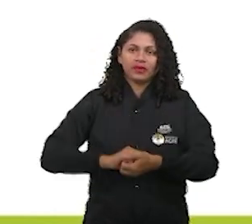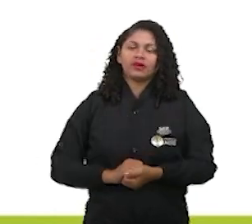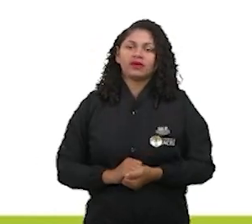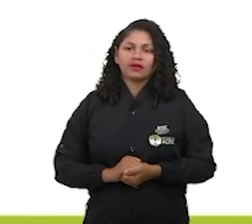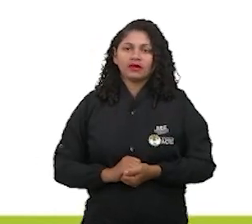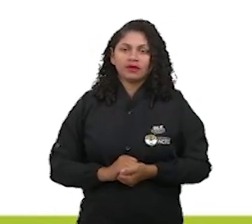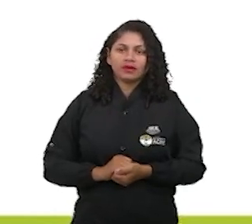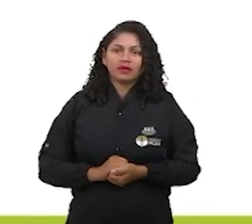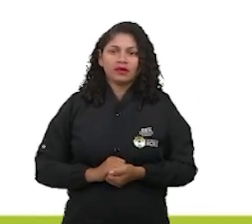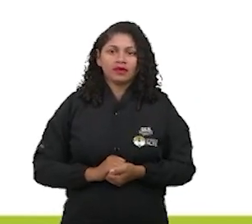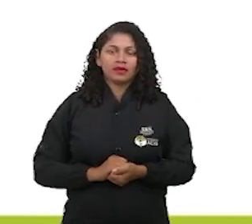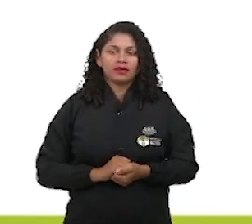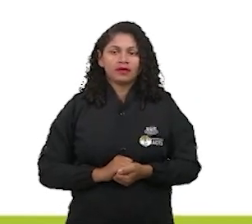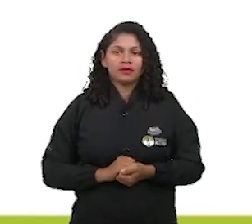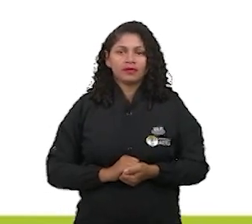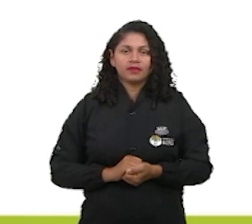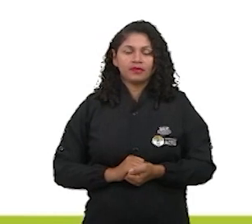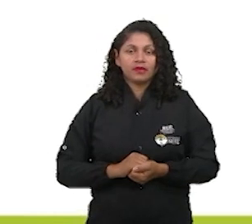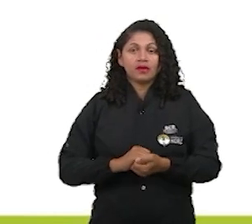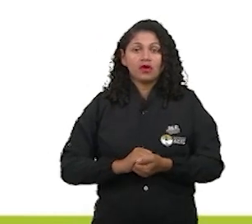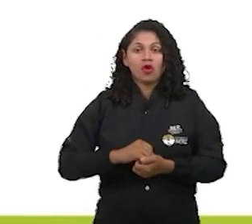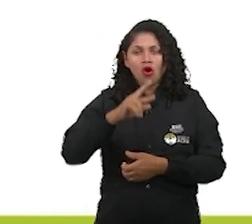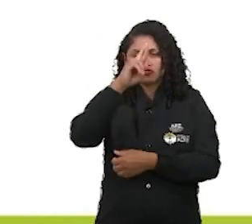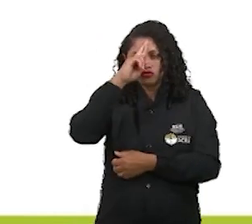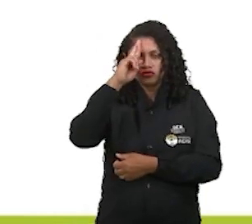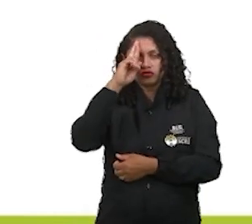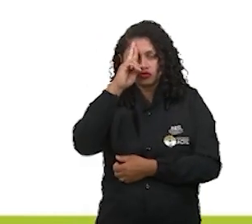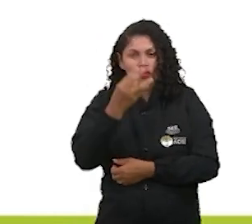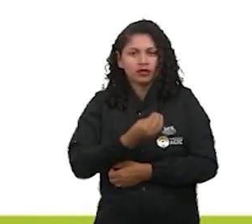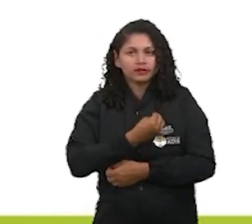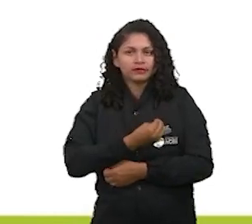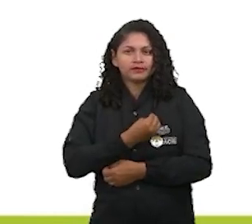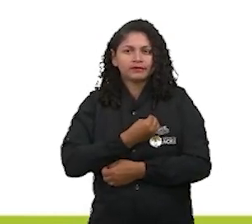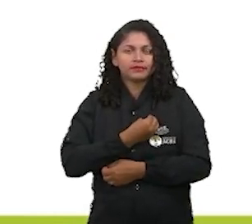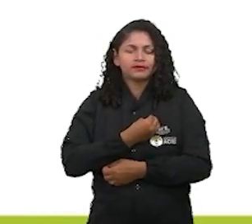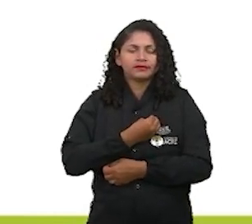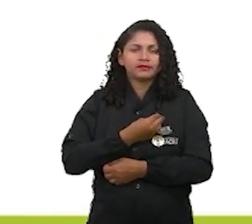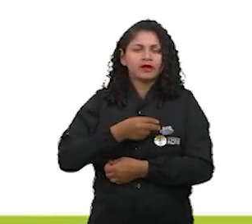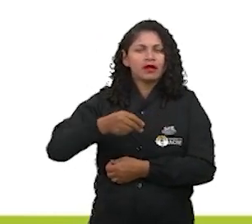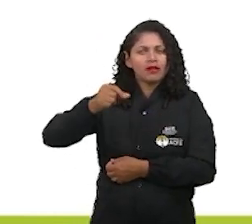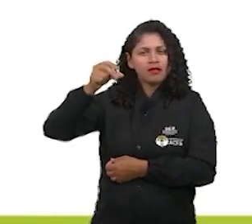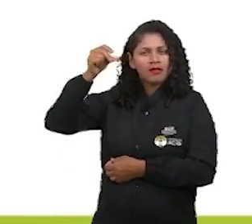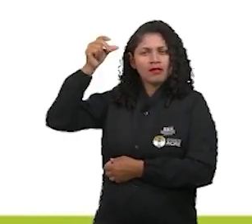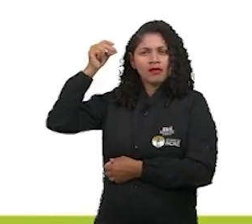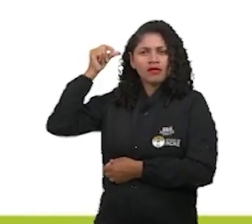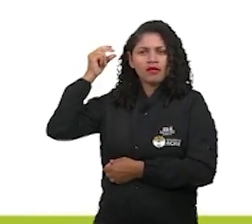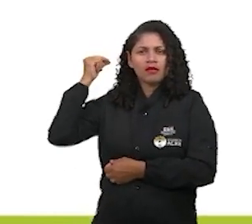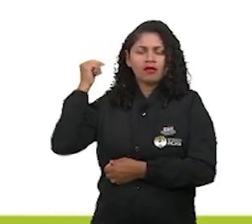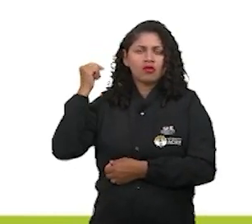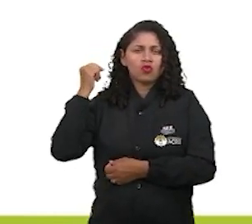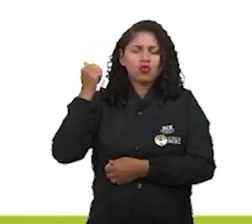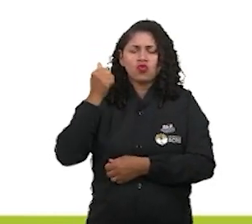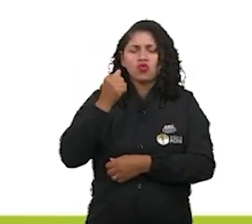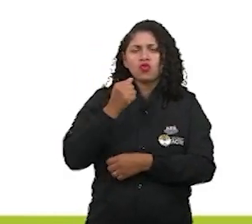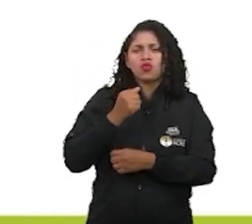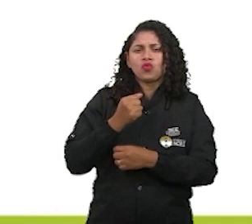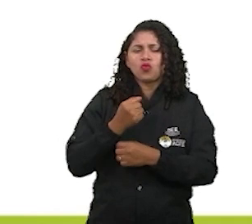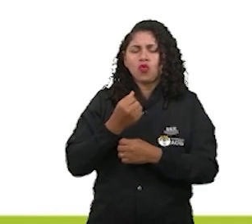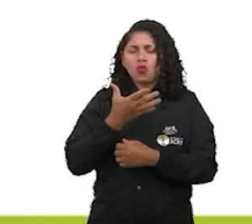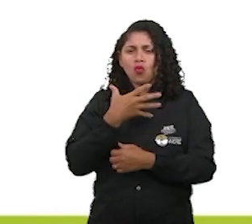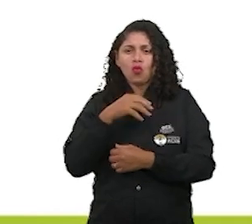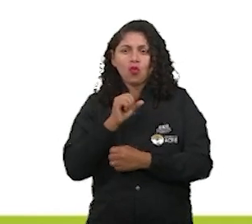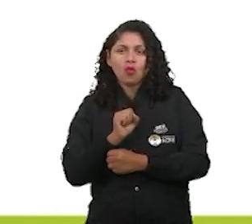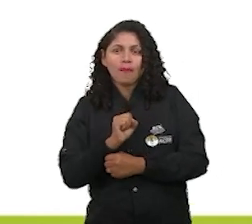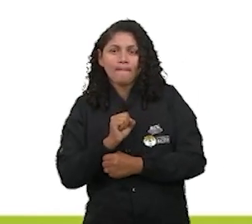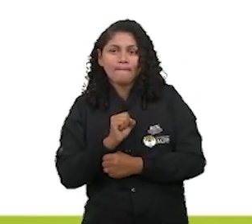Ora que dúvida, uma verdadeira glória. Um dia adoeceu, morreu, virou